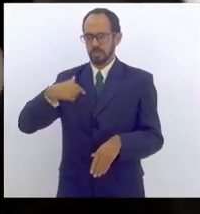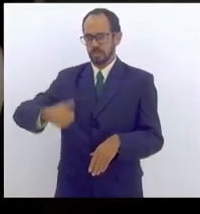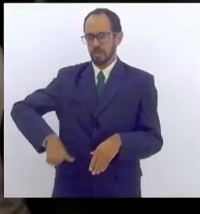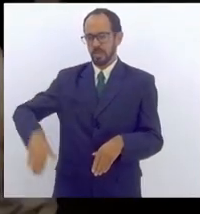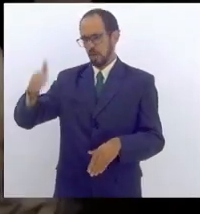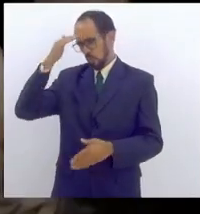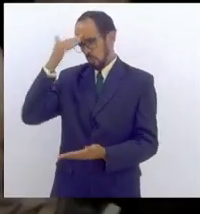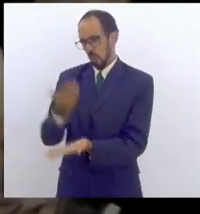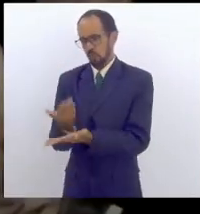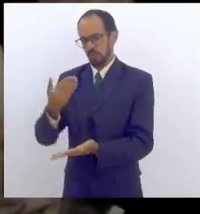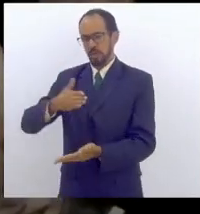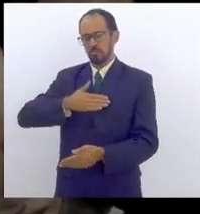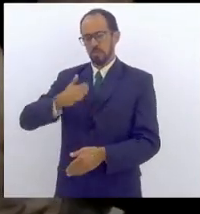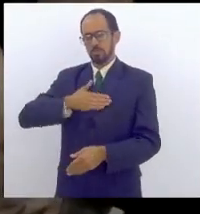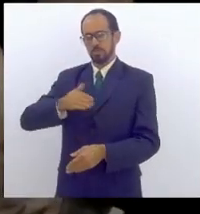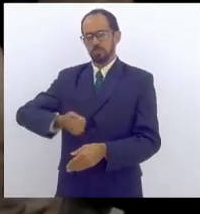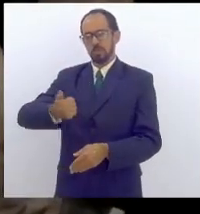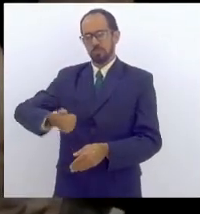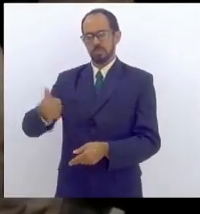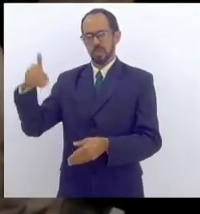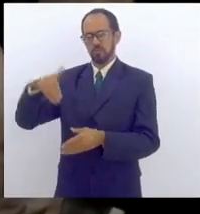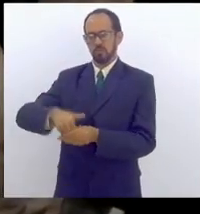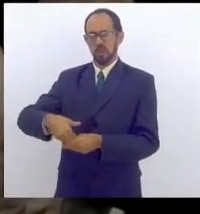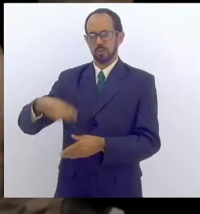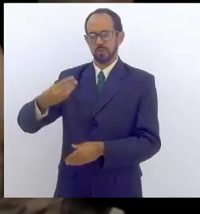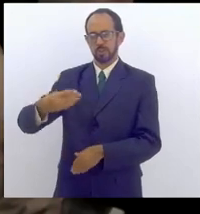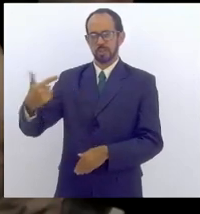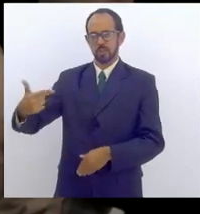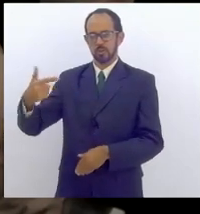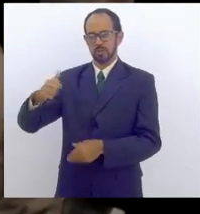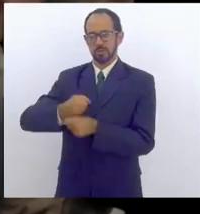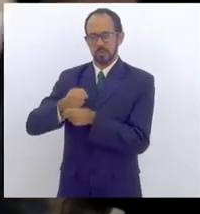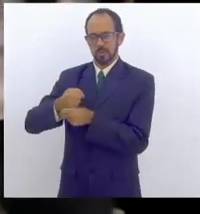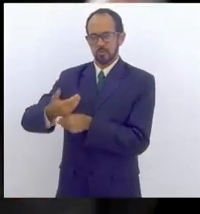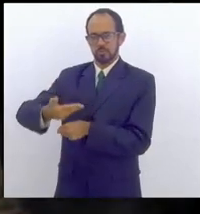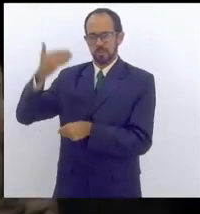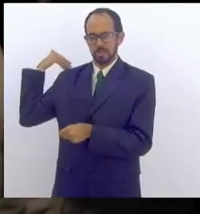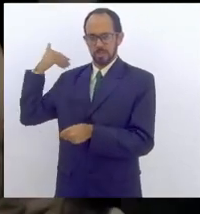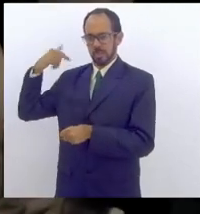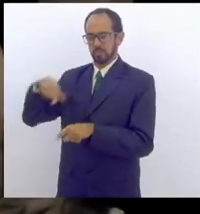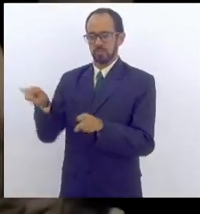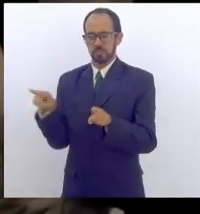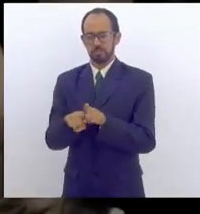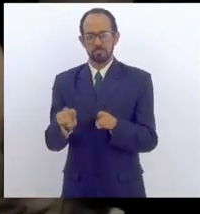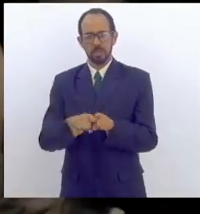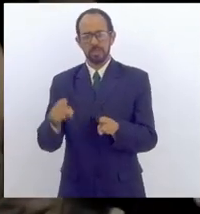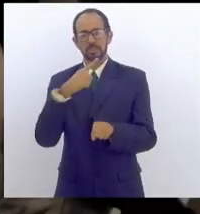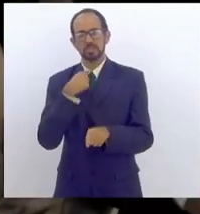primeiro voto para deputado estadual há 32 anos atrás, e desejar ao presidente Bacelar e